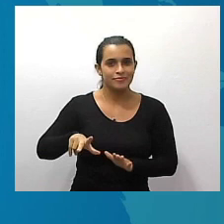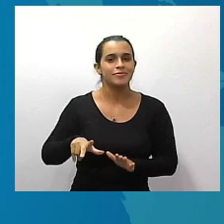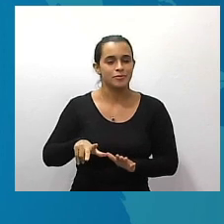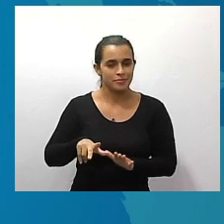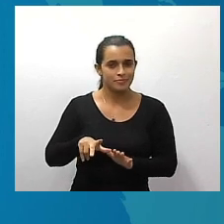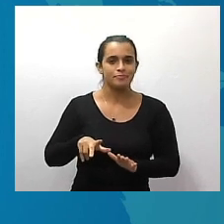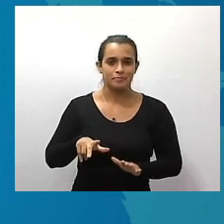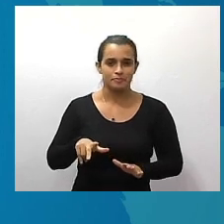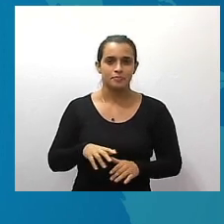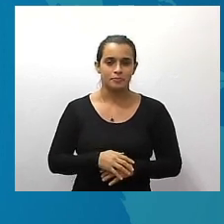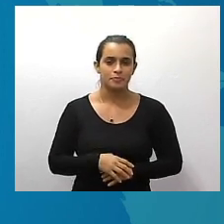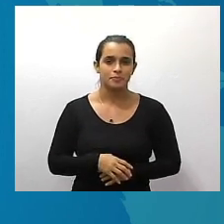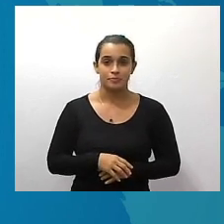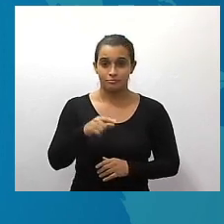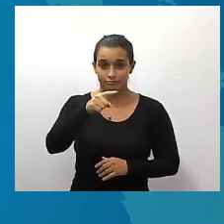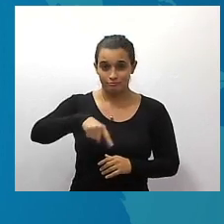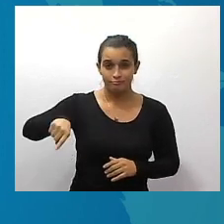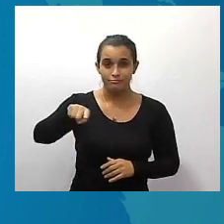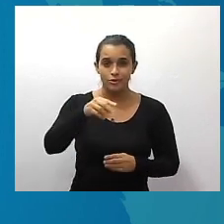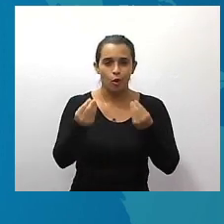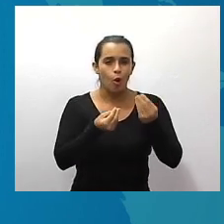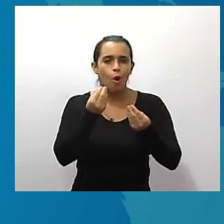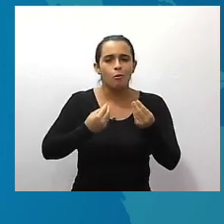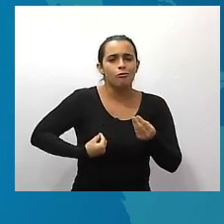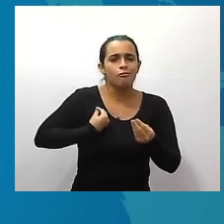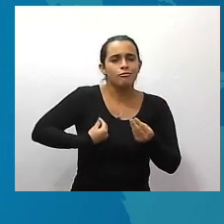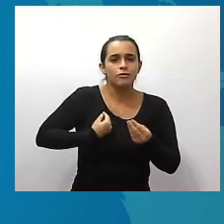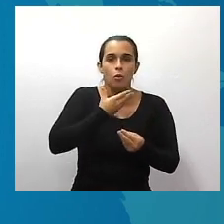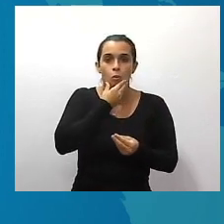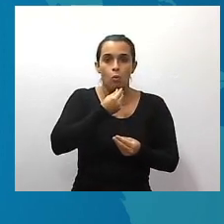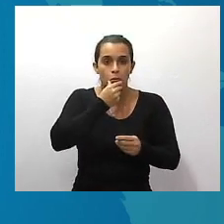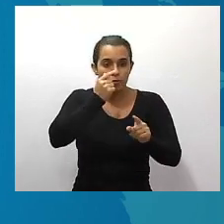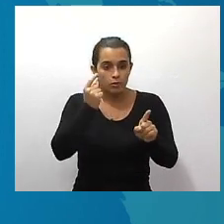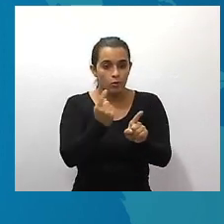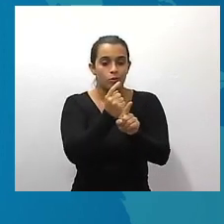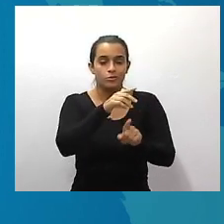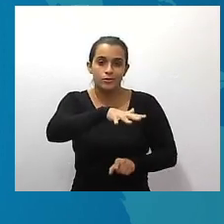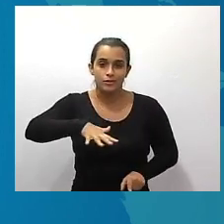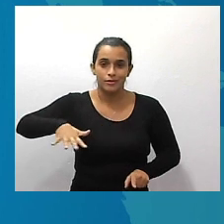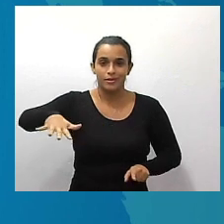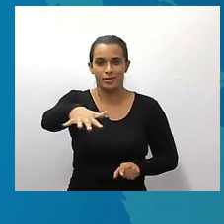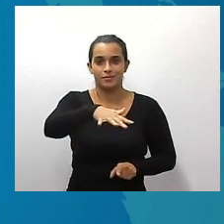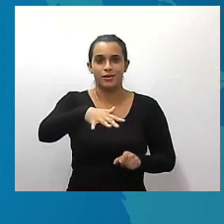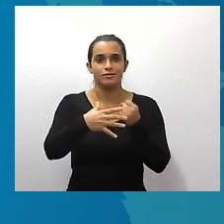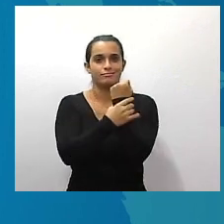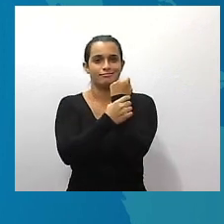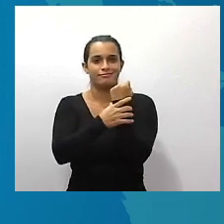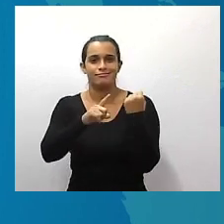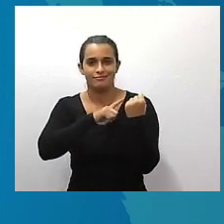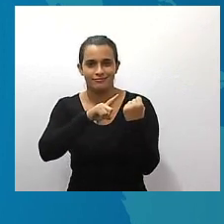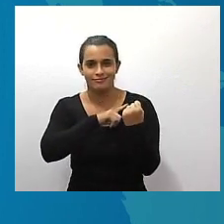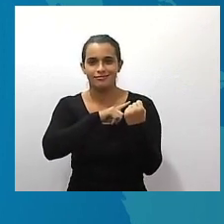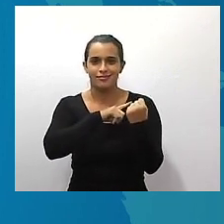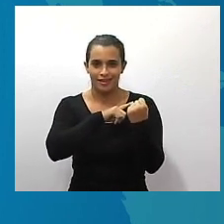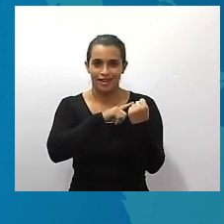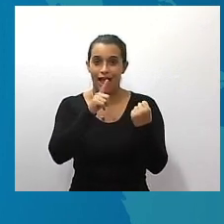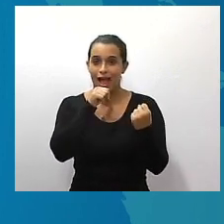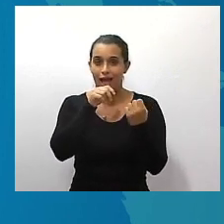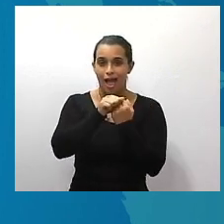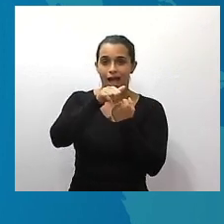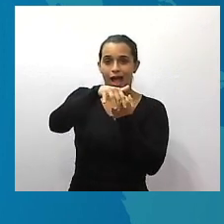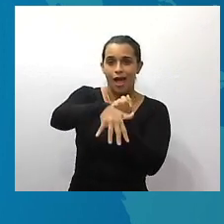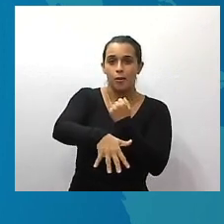igual o Robertão, não aparece também não, tá bom? Vamos para nossa videoaula de hoje, volume e capacidade de aula número 49, tá